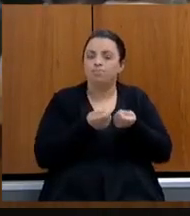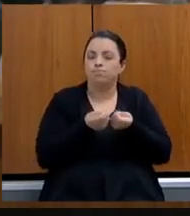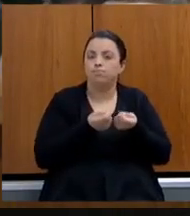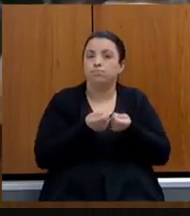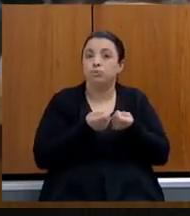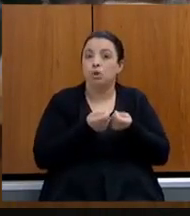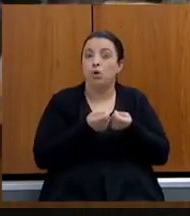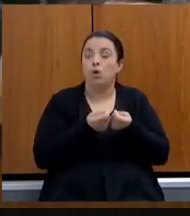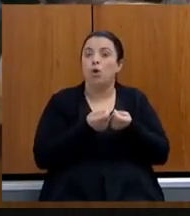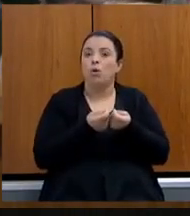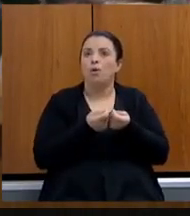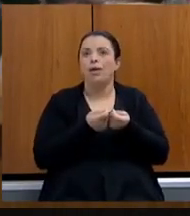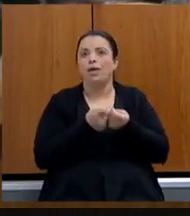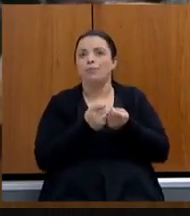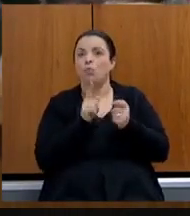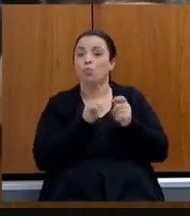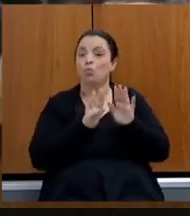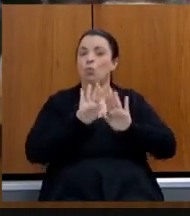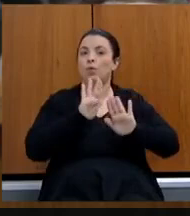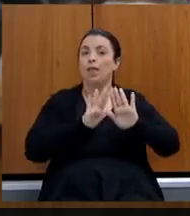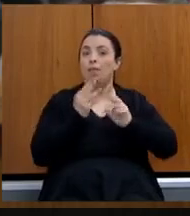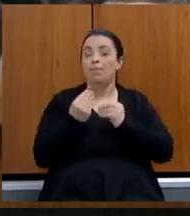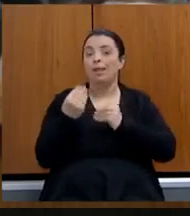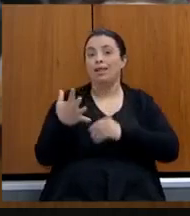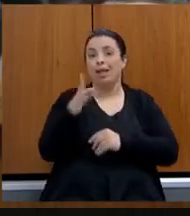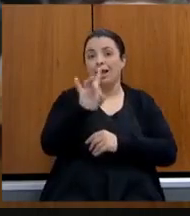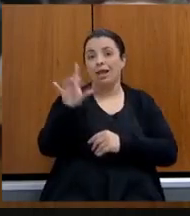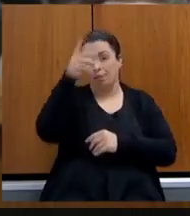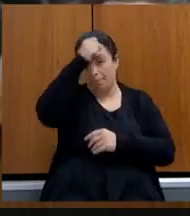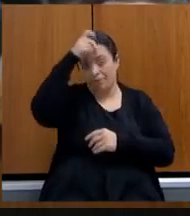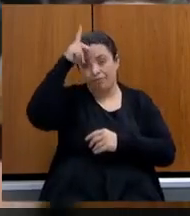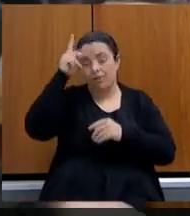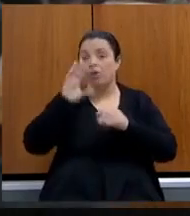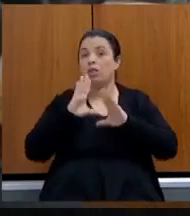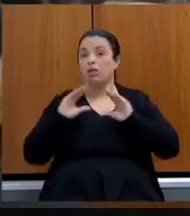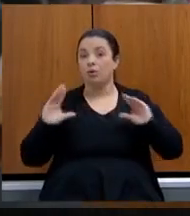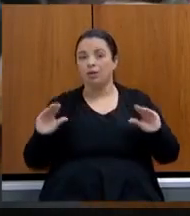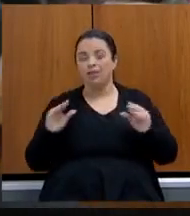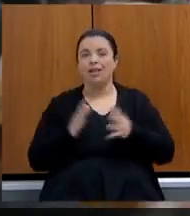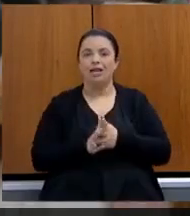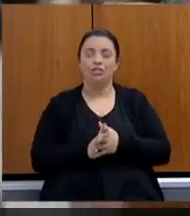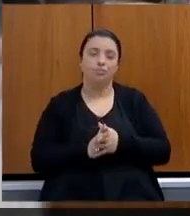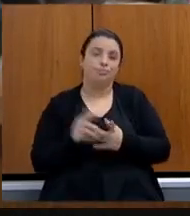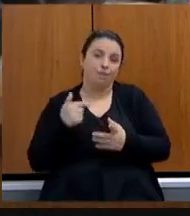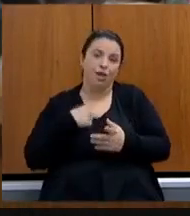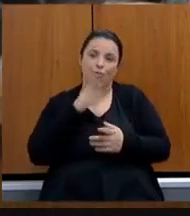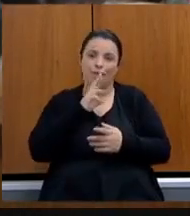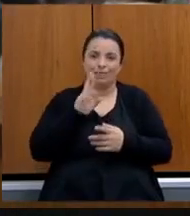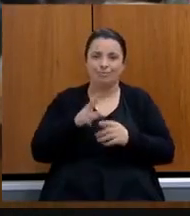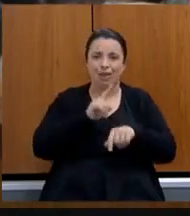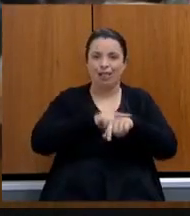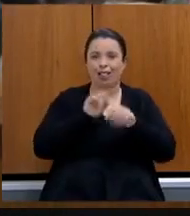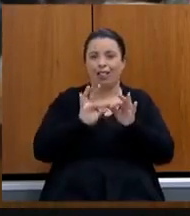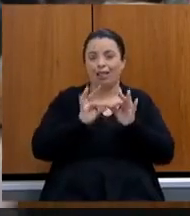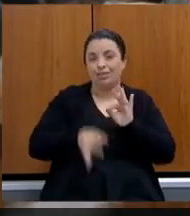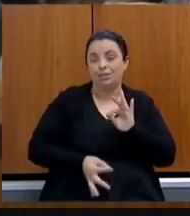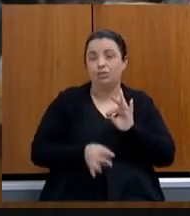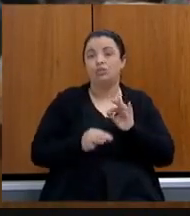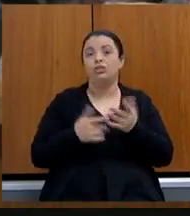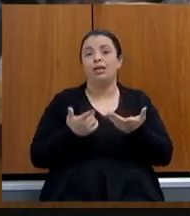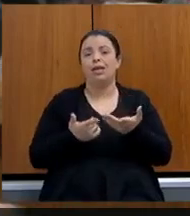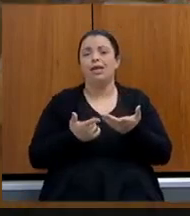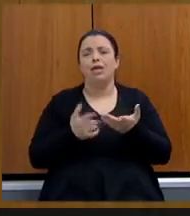tranquilidade aos prefeitos né então acho que esse diálogo também traz Deputado aí eu já vou encerrando que eu acho que Eu estendi eu só aproveitar esse momento para